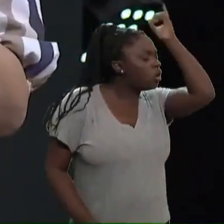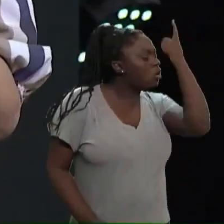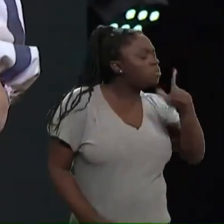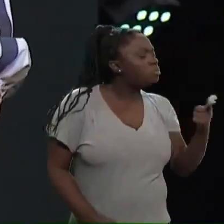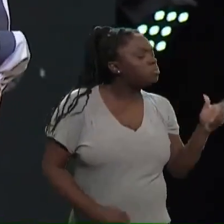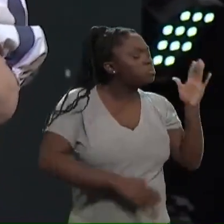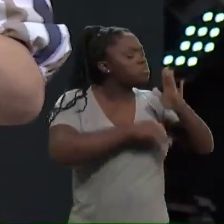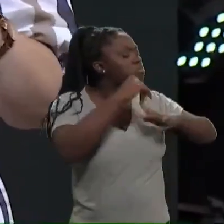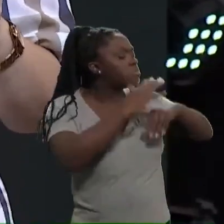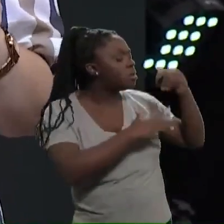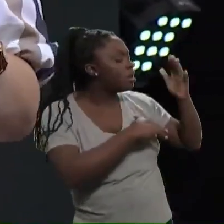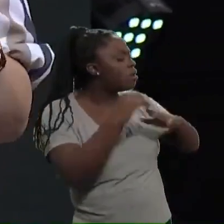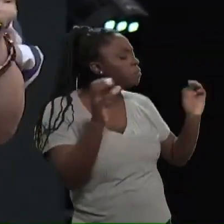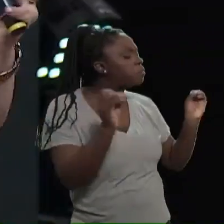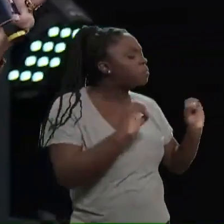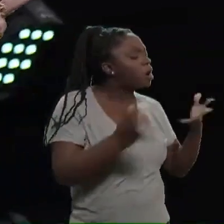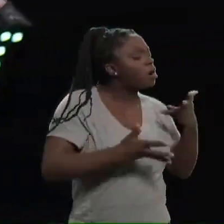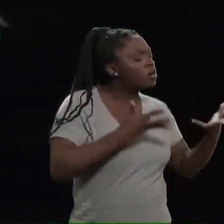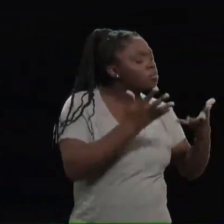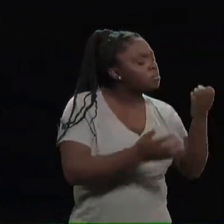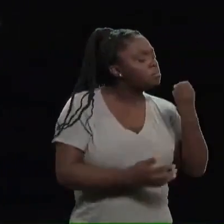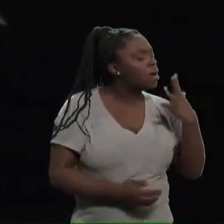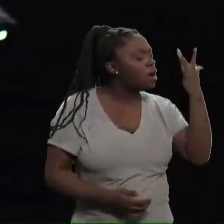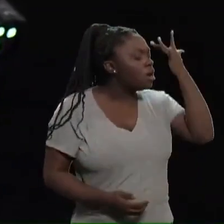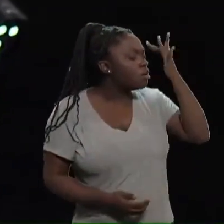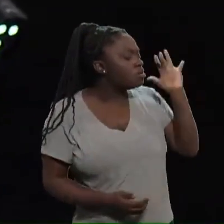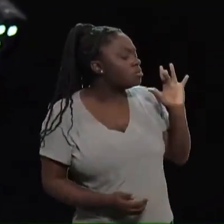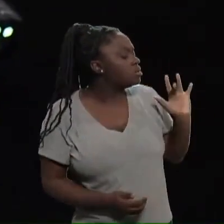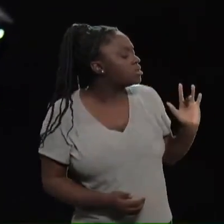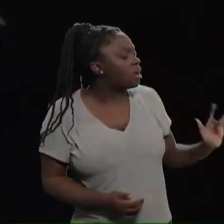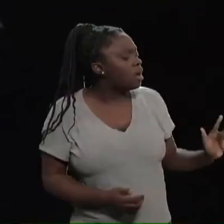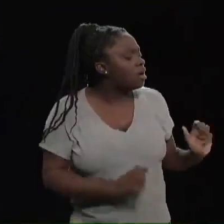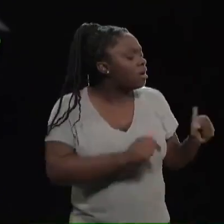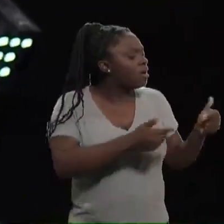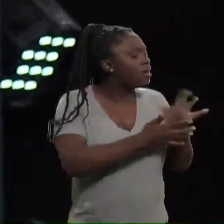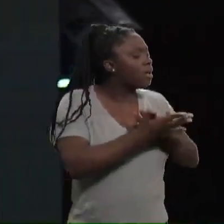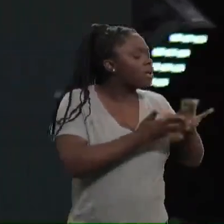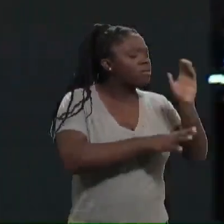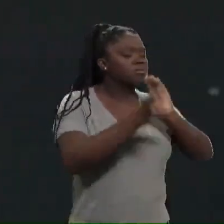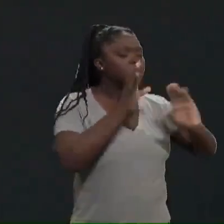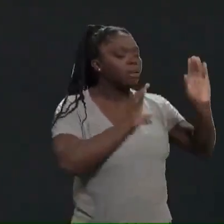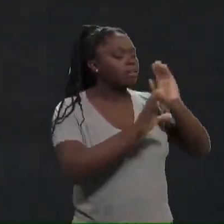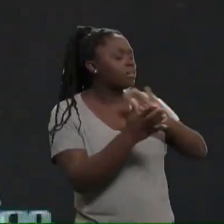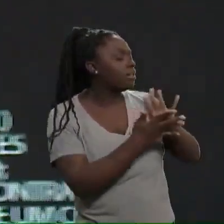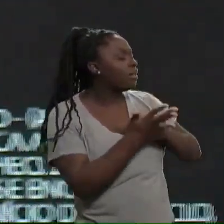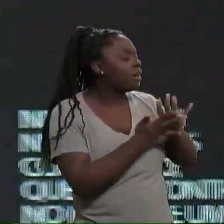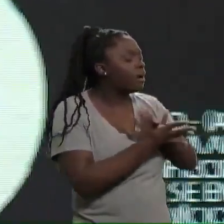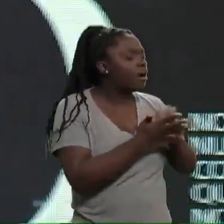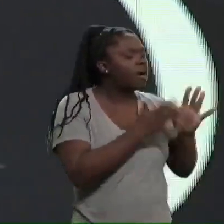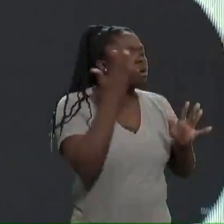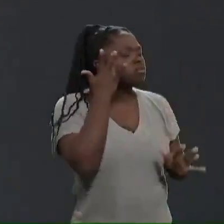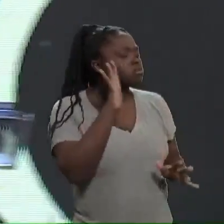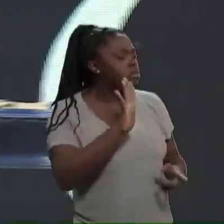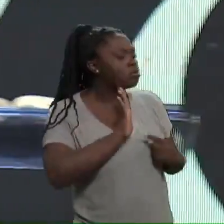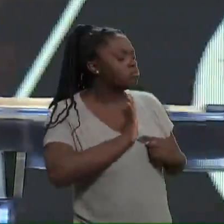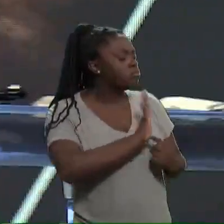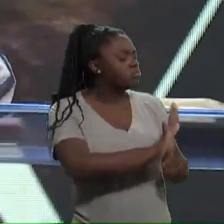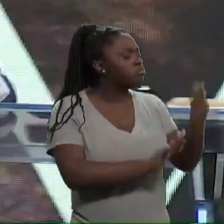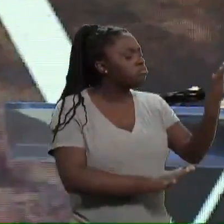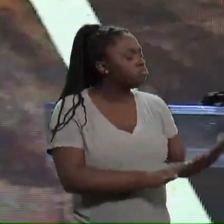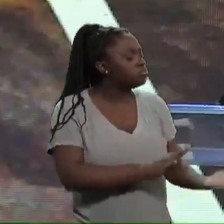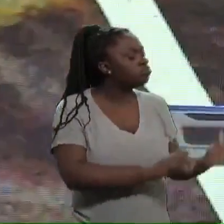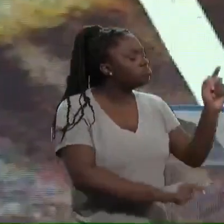tem habilidade, você não fala bem, você não sabe montar um bom esboço, você não canta direito, você não sabe se apresentar diante